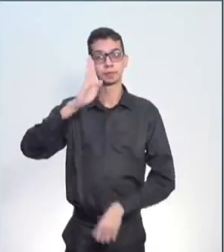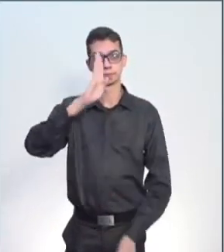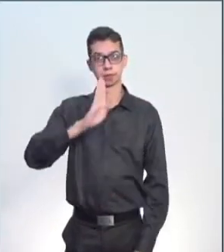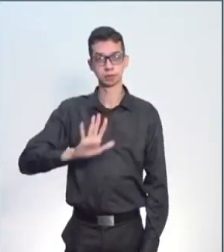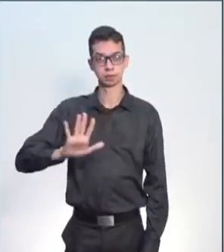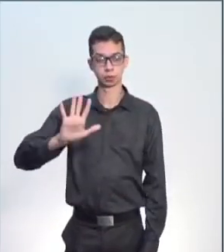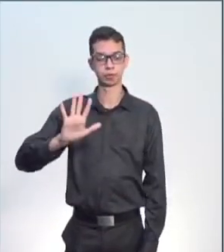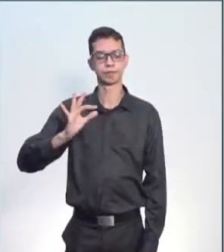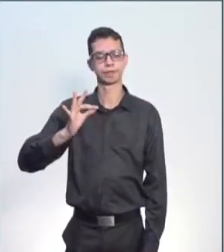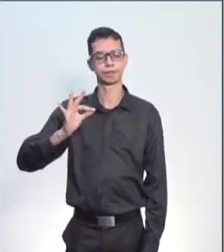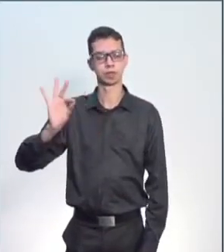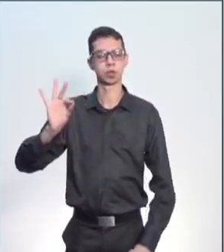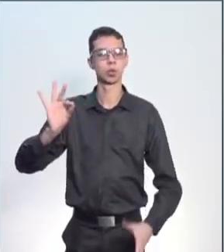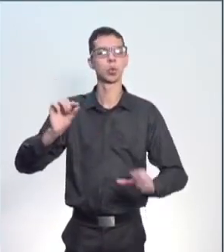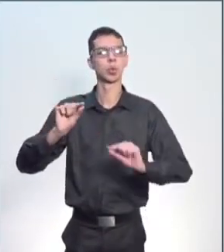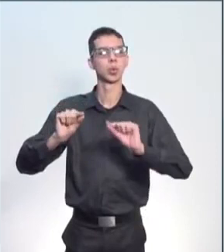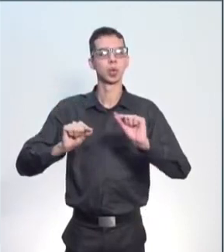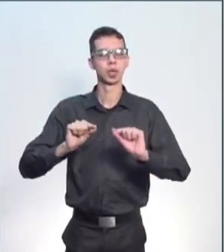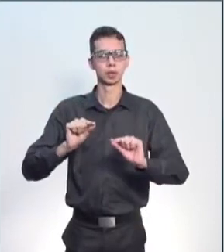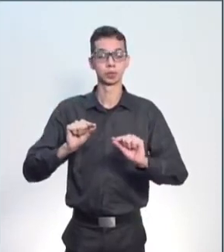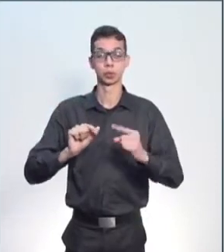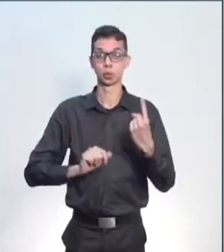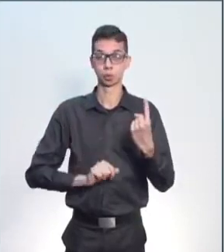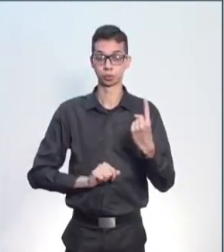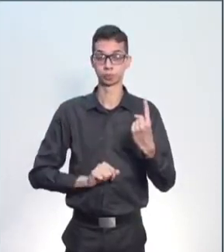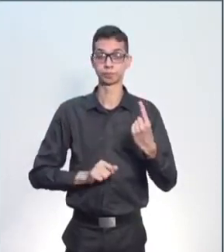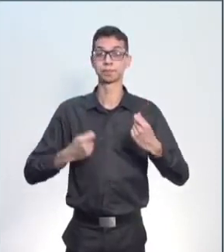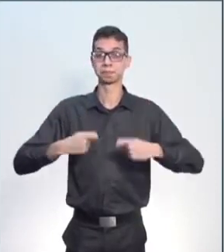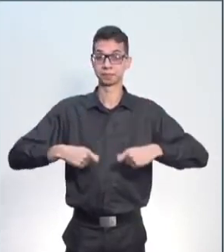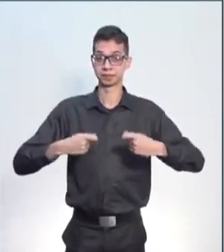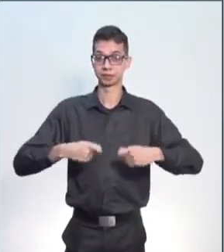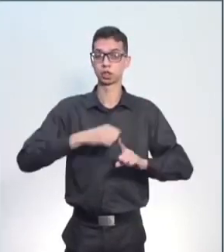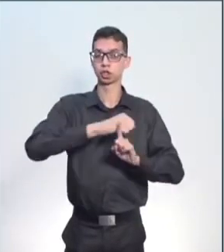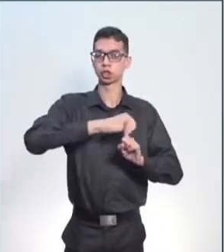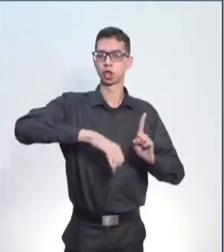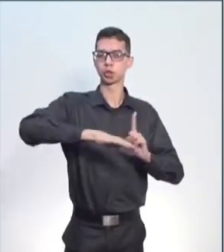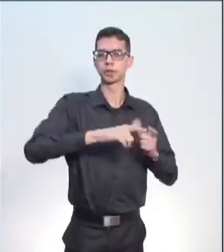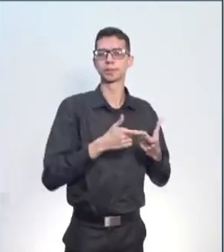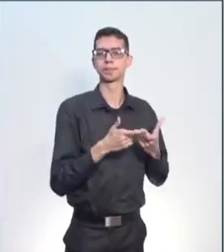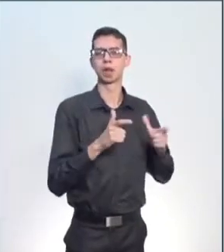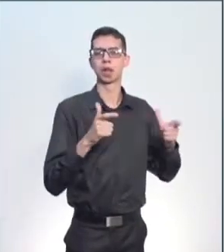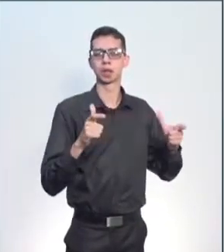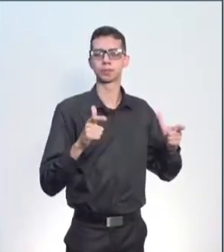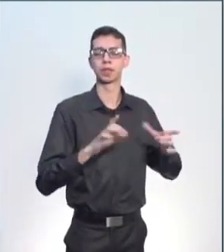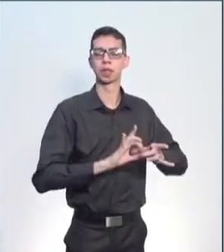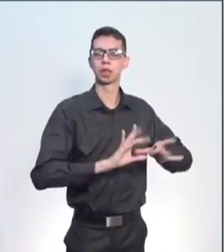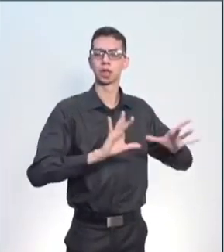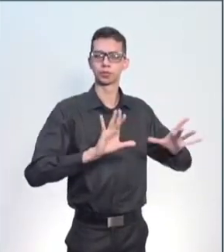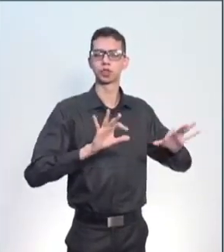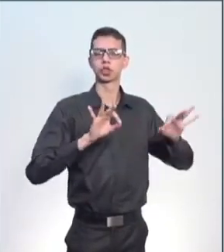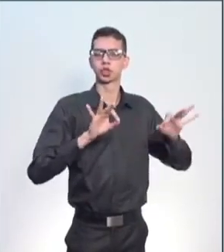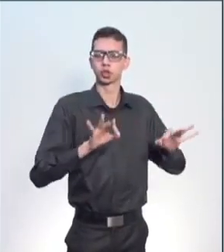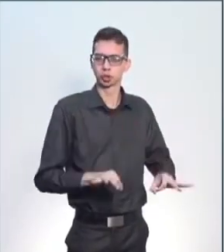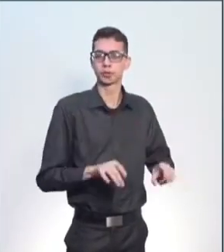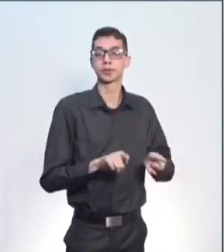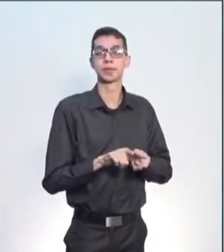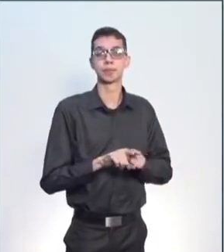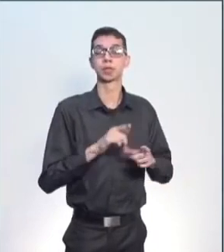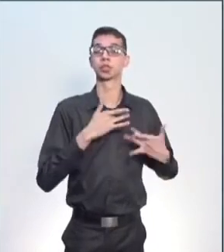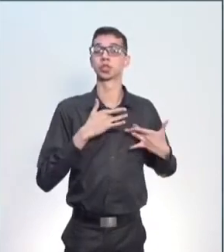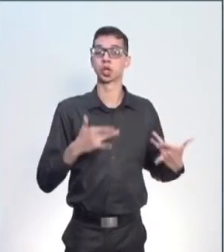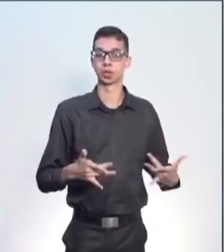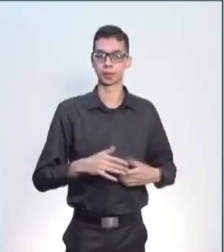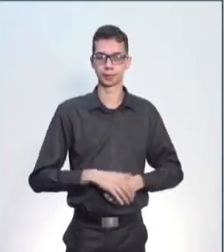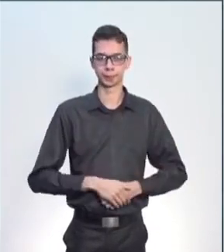1. Construir uma sociedade livre, justa e solidária, né? Garantir o